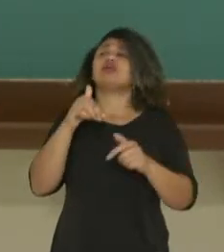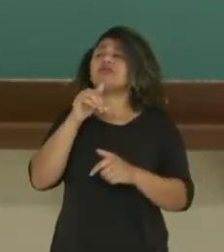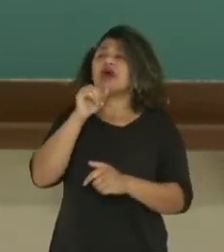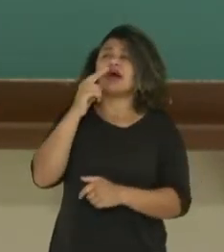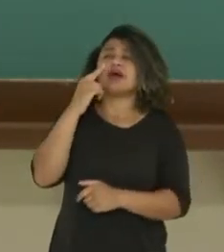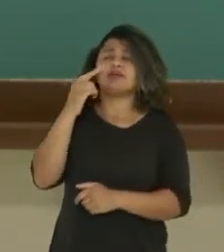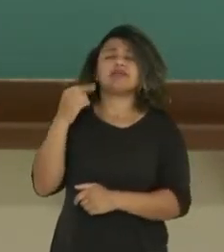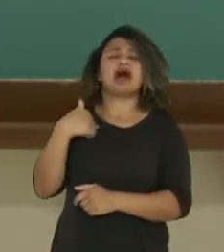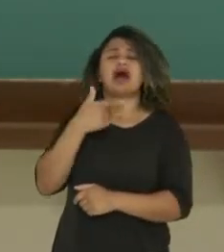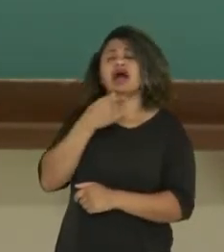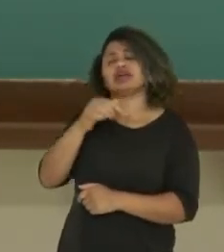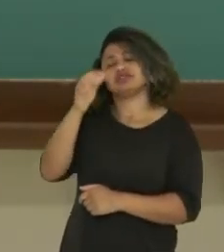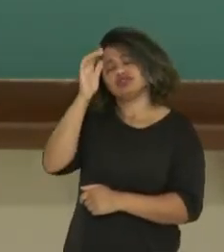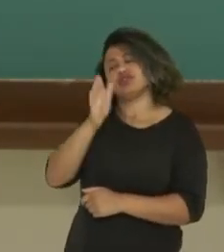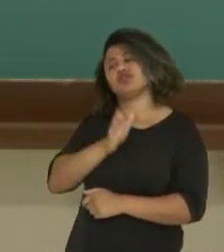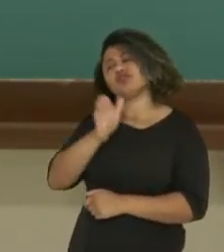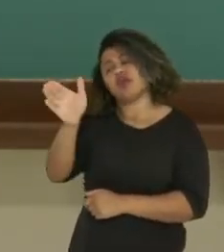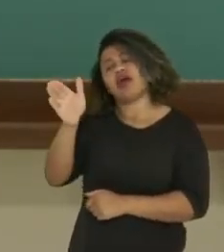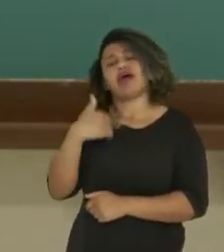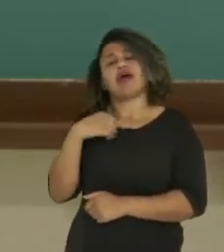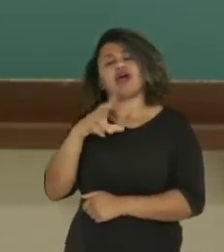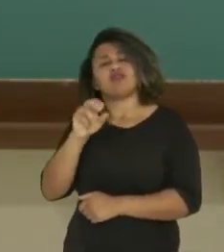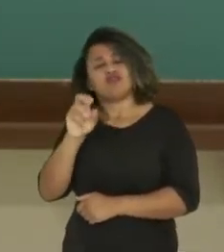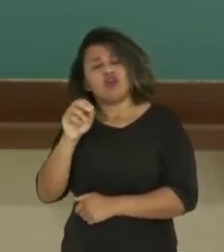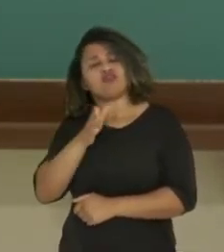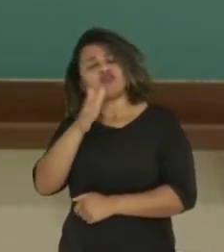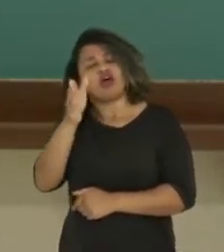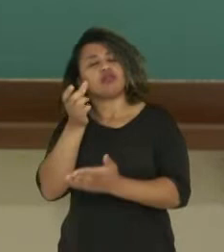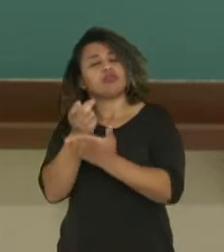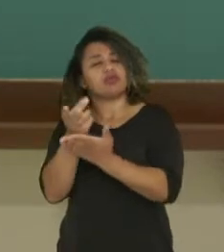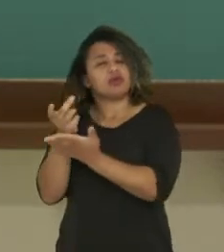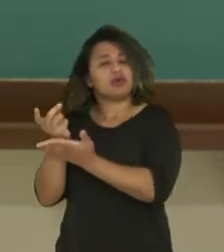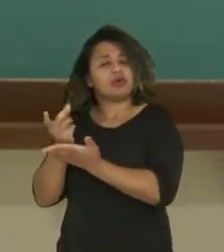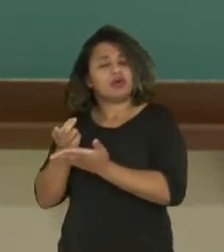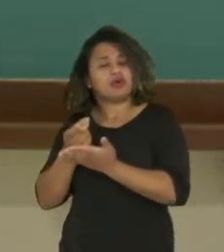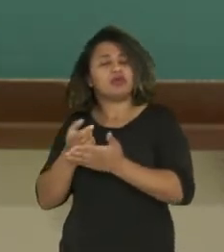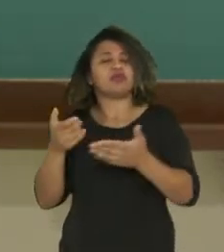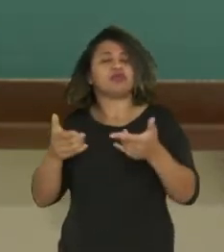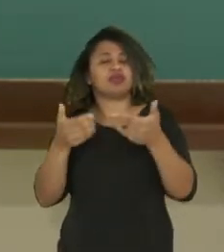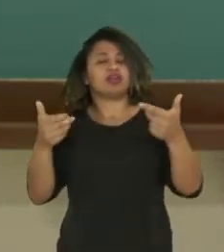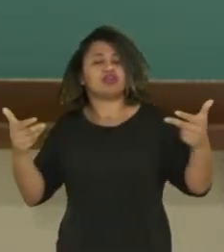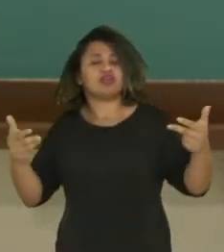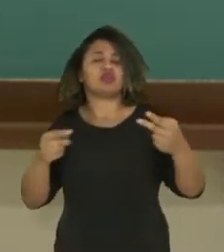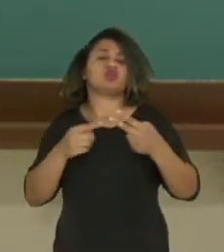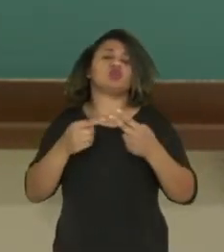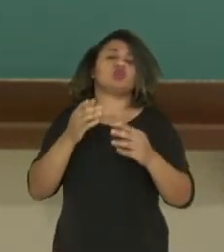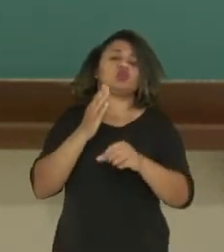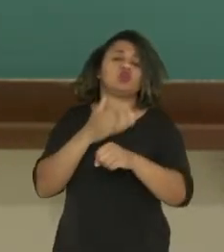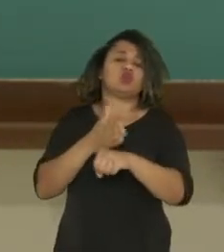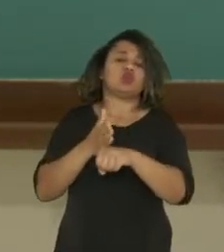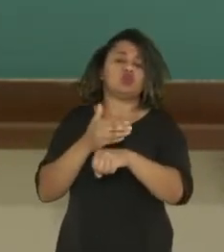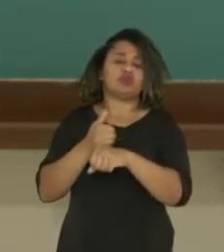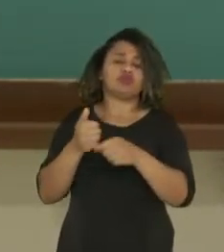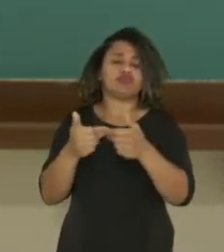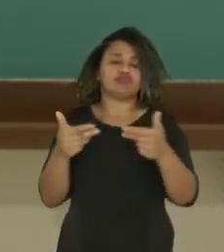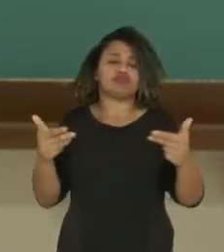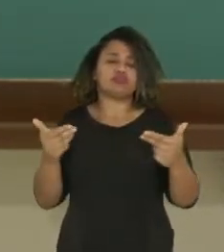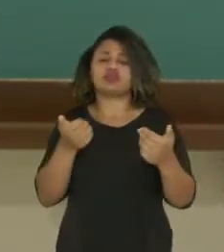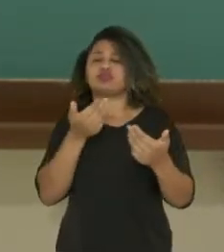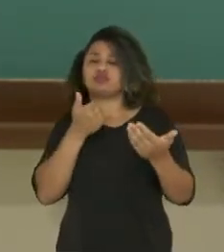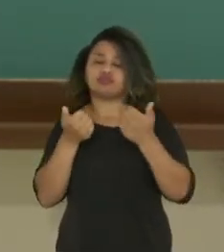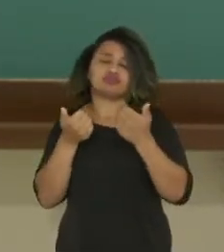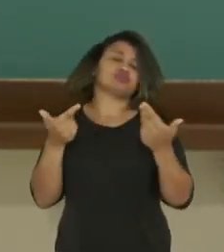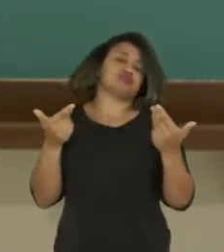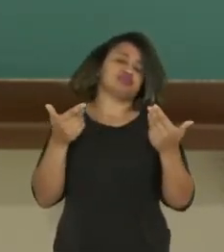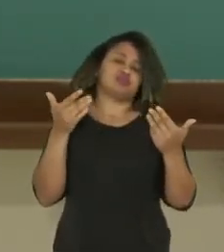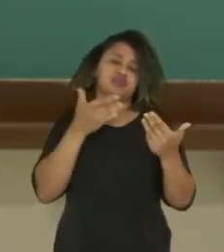o tio, a tia, a avó vão comprar ali as verduras, os legumes, algumas